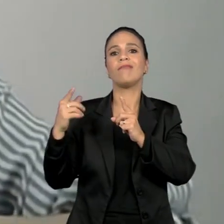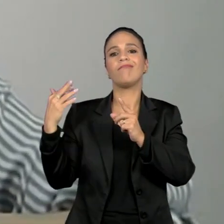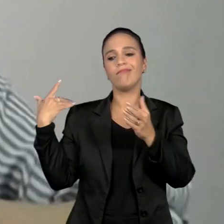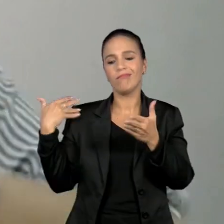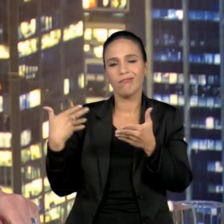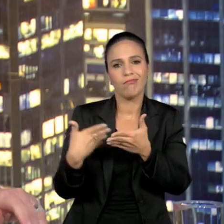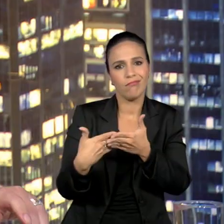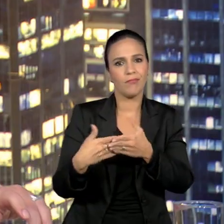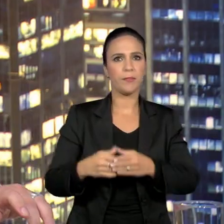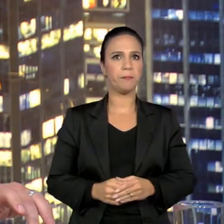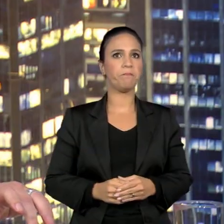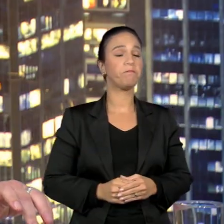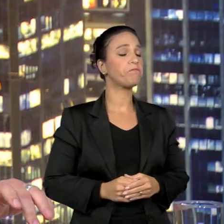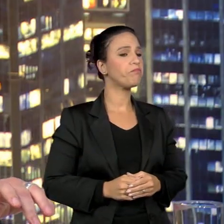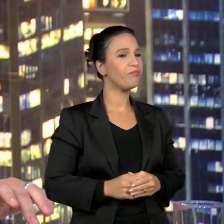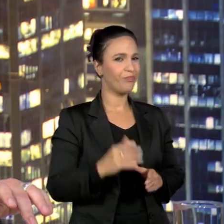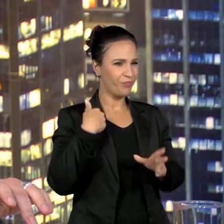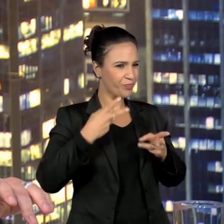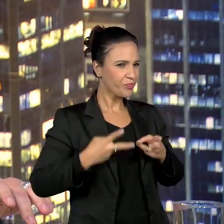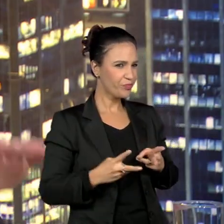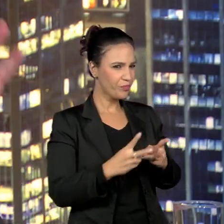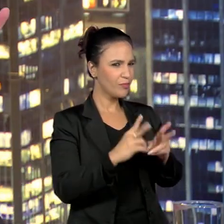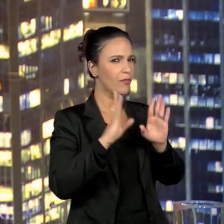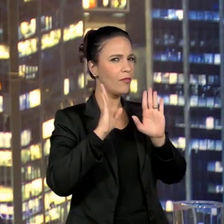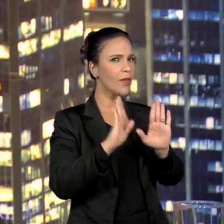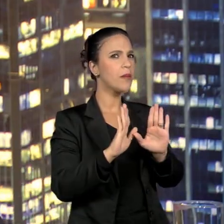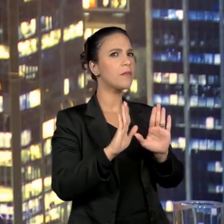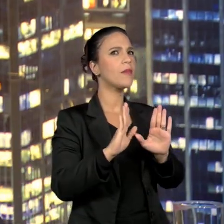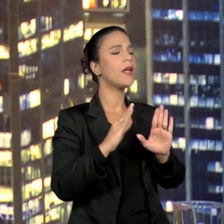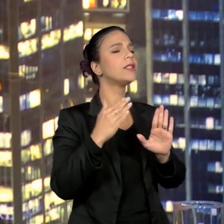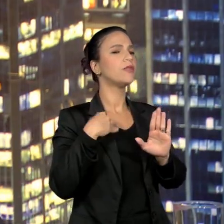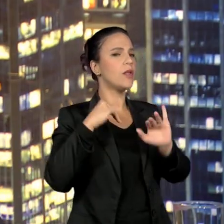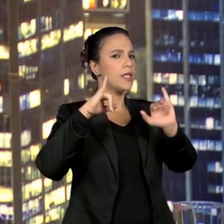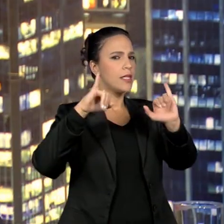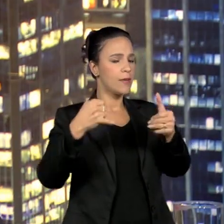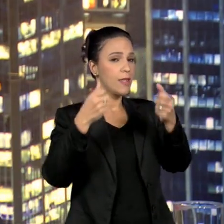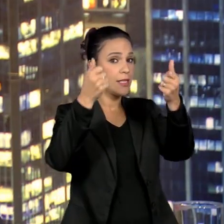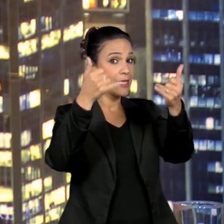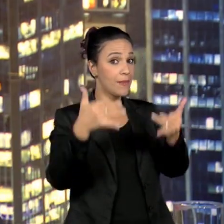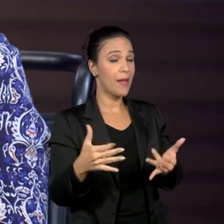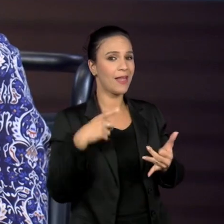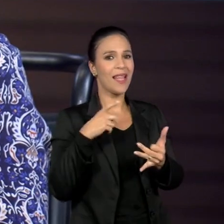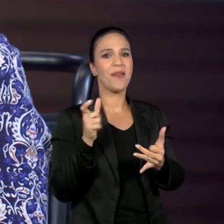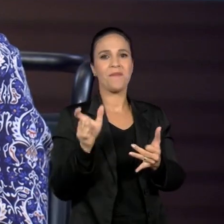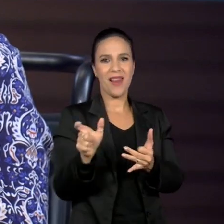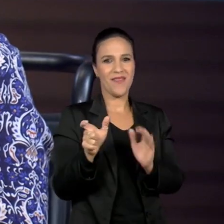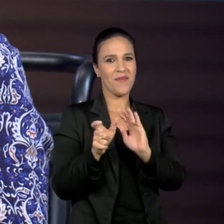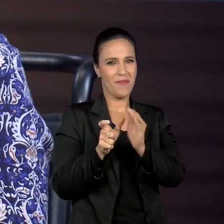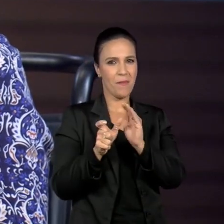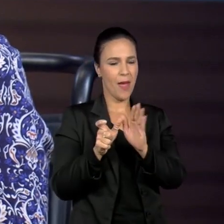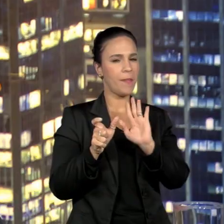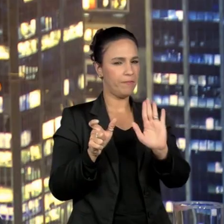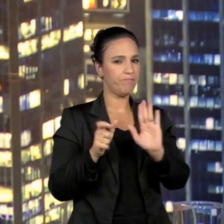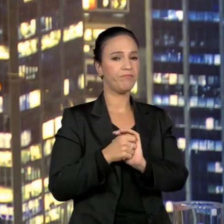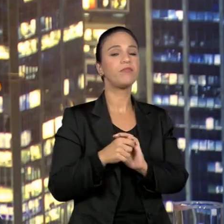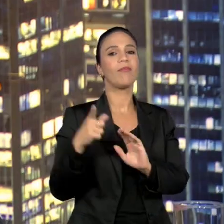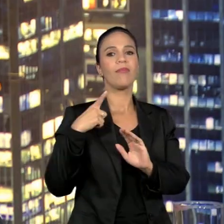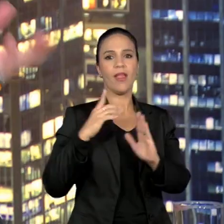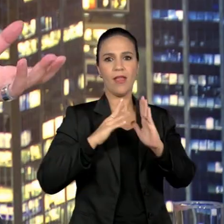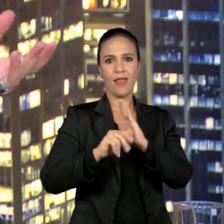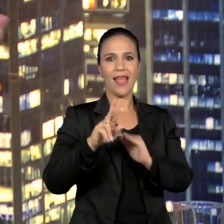mesmo que não existam, em casos de que não sejam de proteção internacional, que não